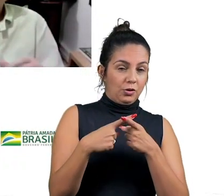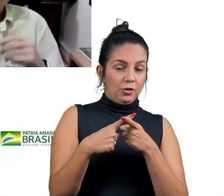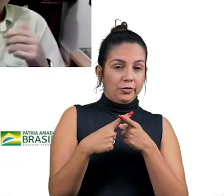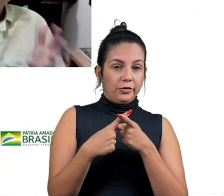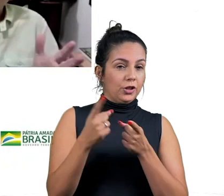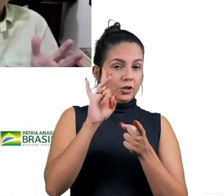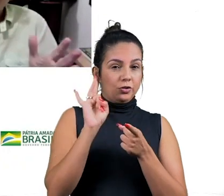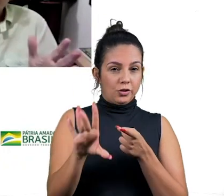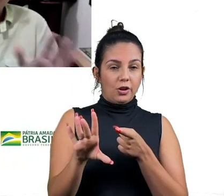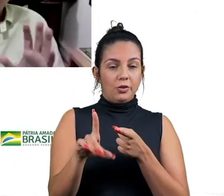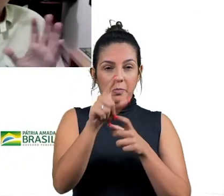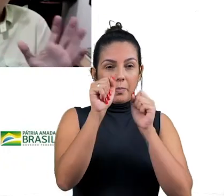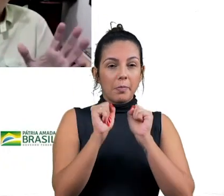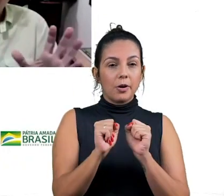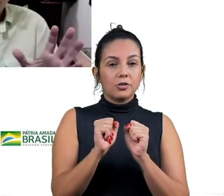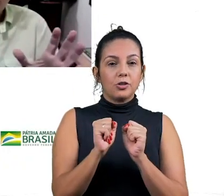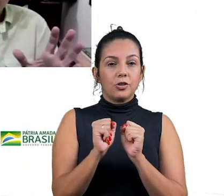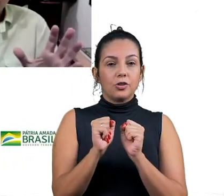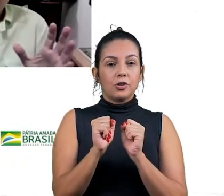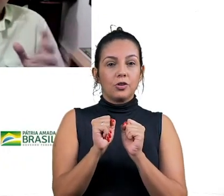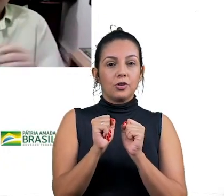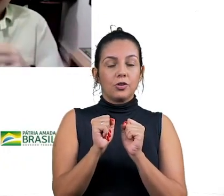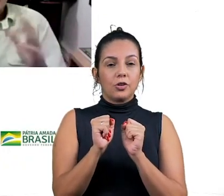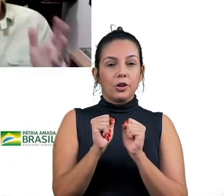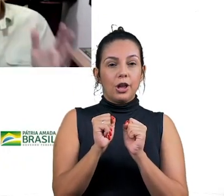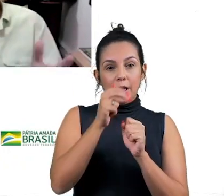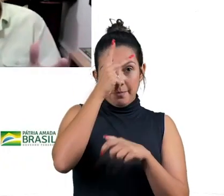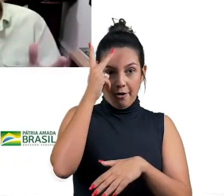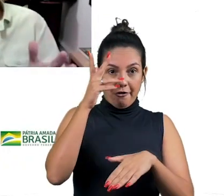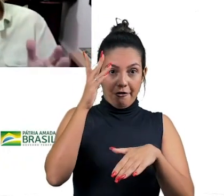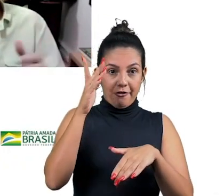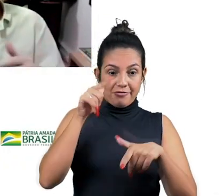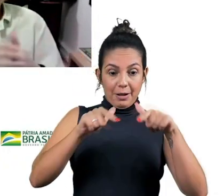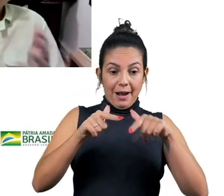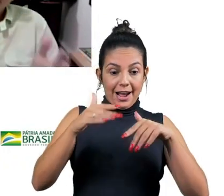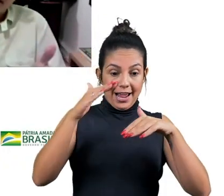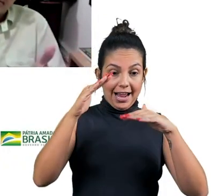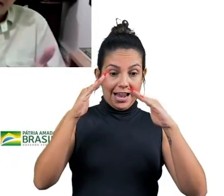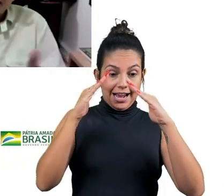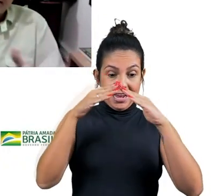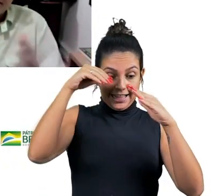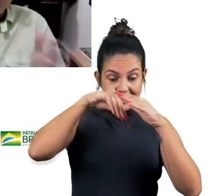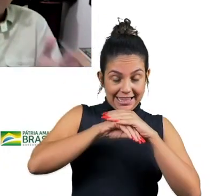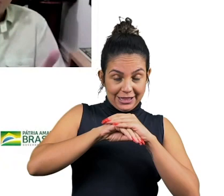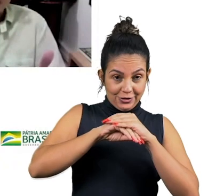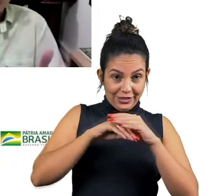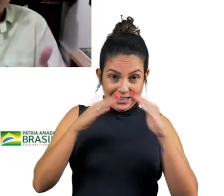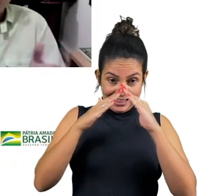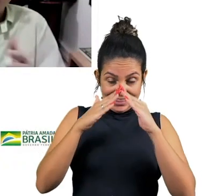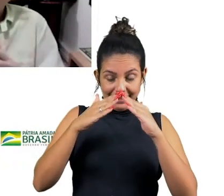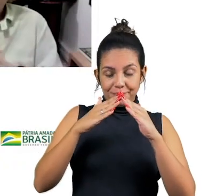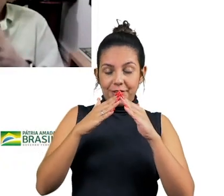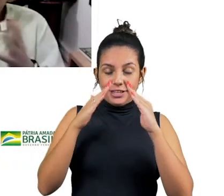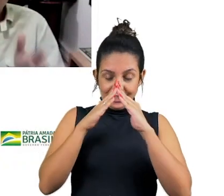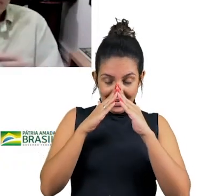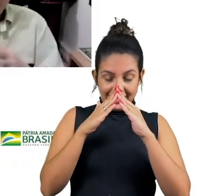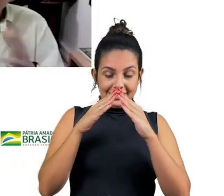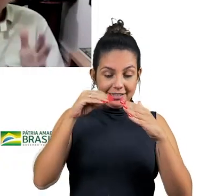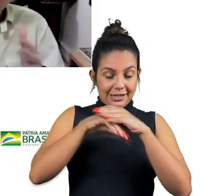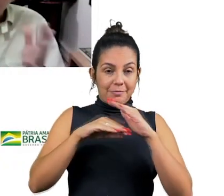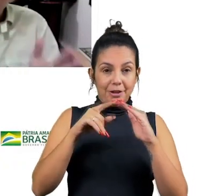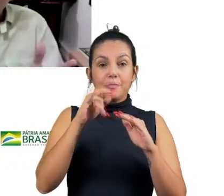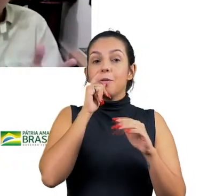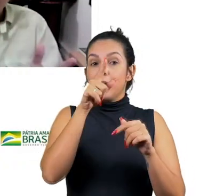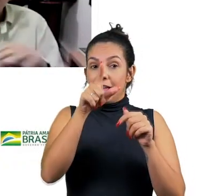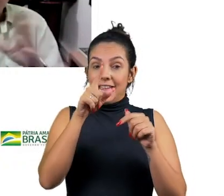não é só que você pode colocar as pessoas em home office. É que com a inteligência artificial e a mecanização, a robotização, você